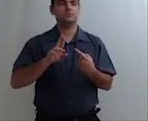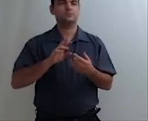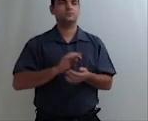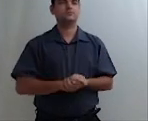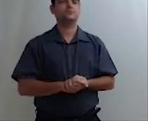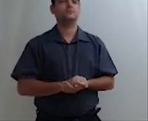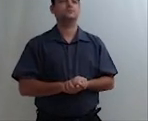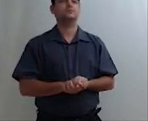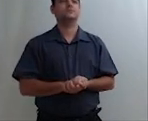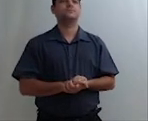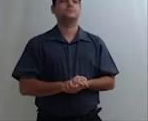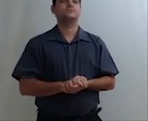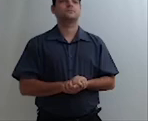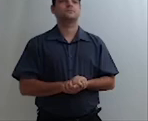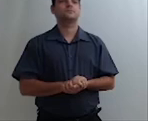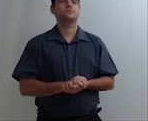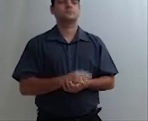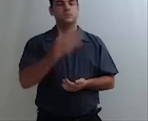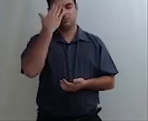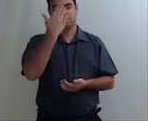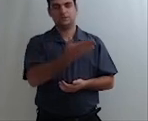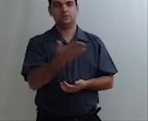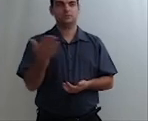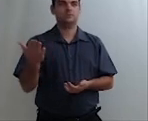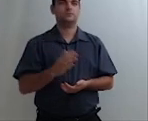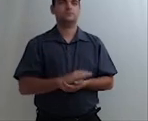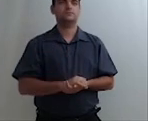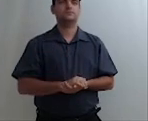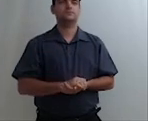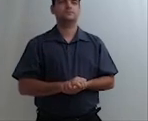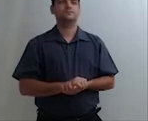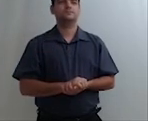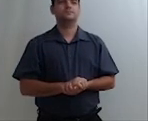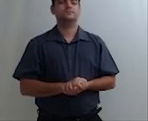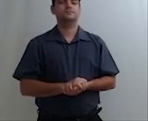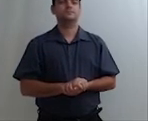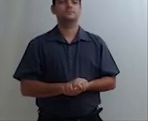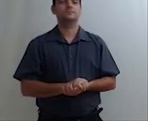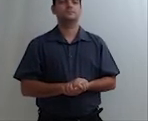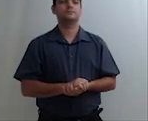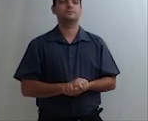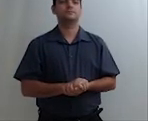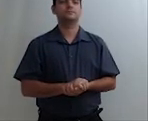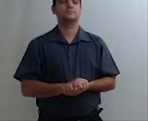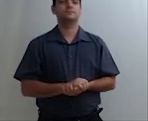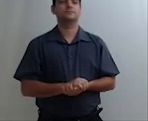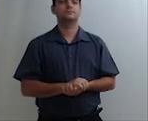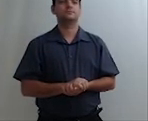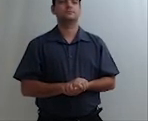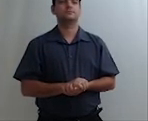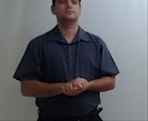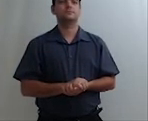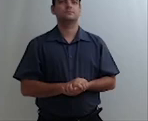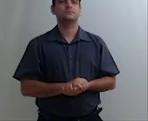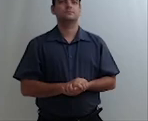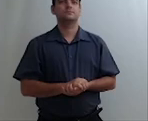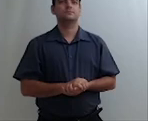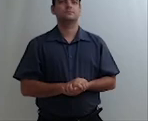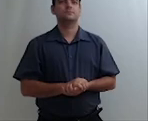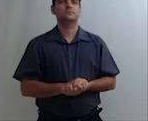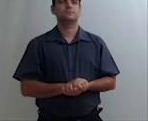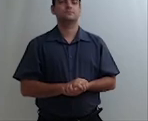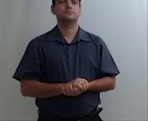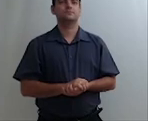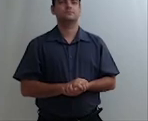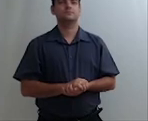relator Muito obrigado Doutor Obrigado excelência Boa tarde Boa tarde Presidente podemos dar uma interrupção por